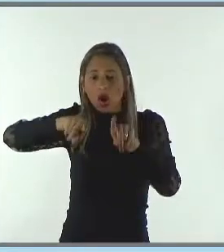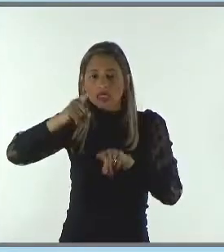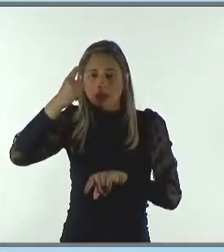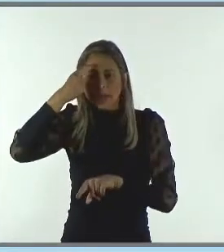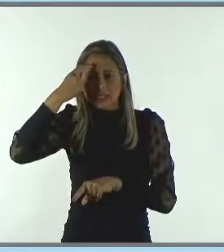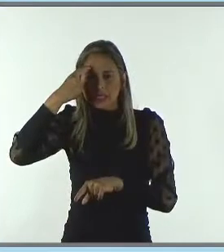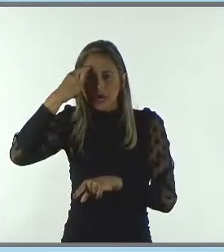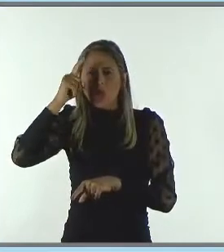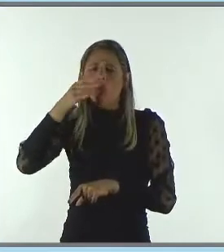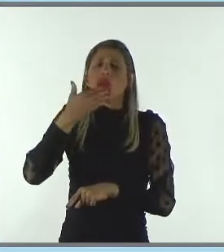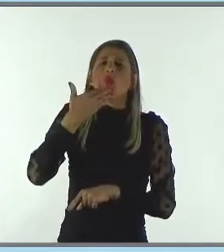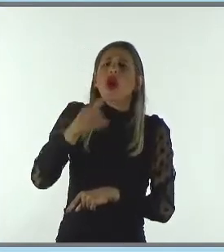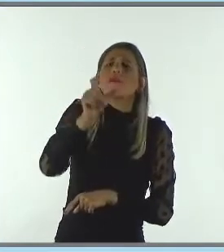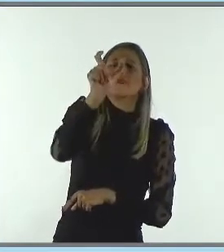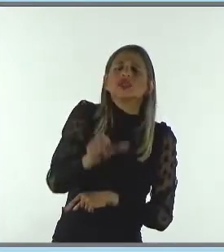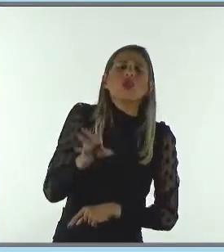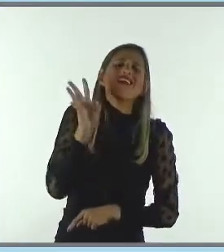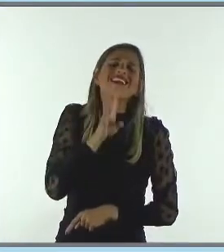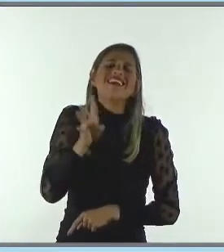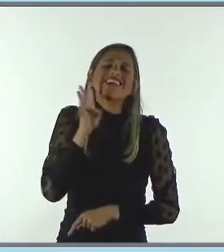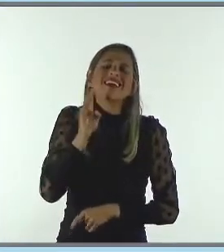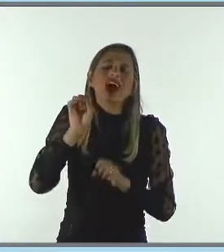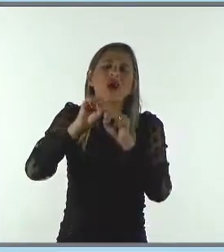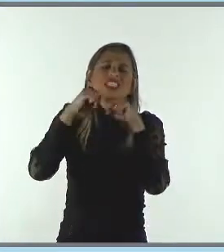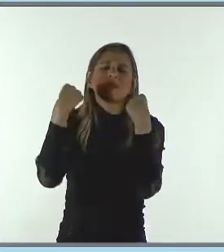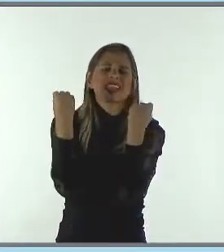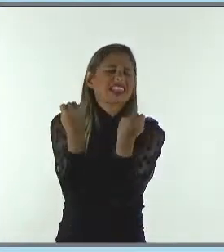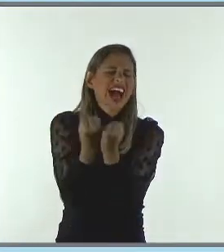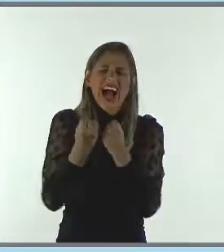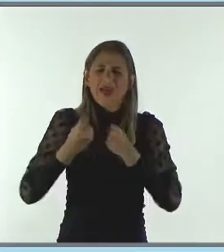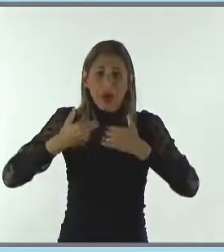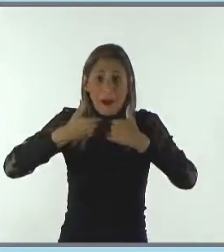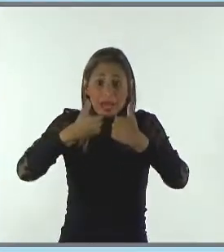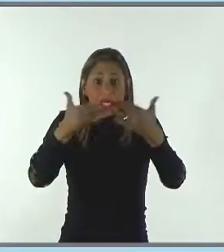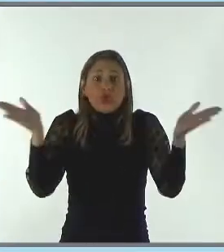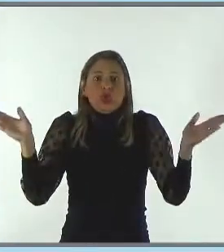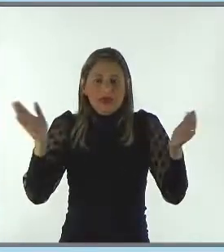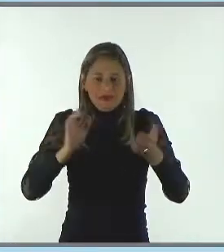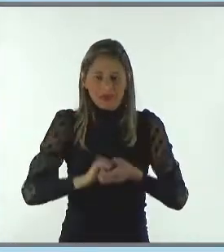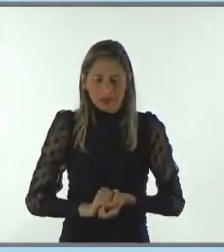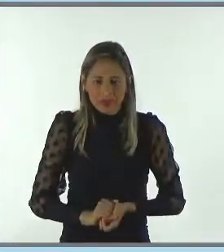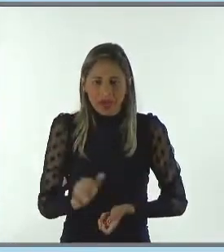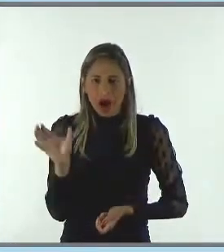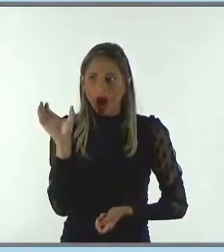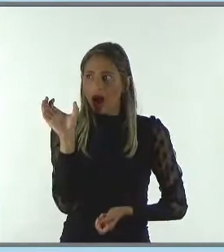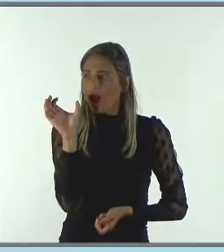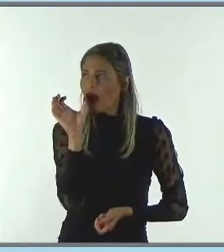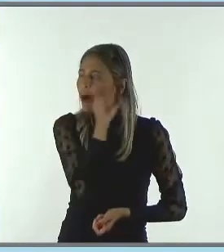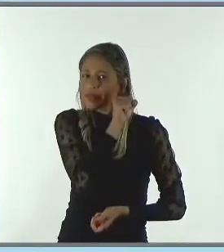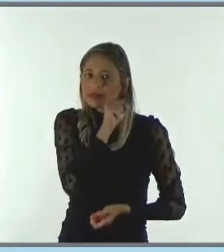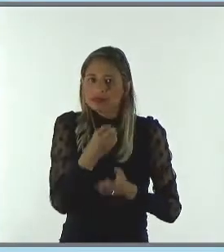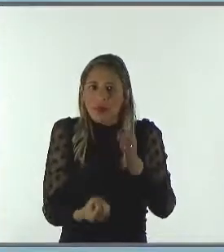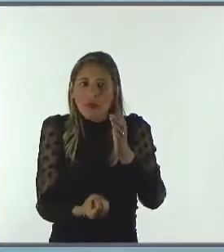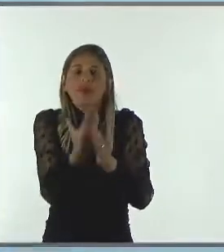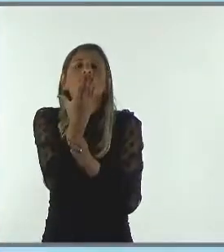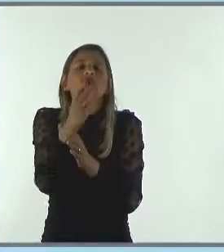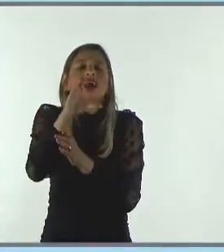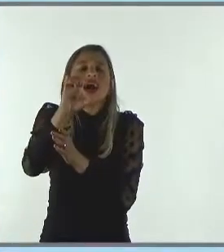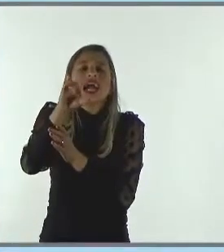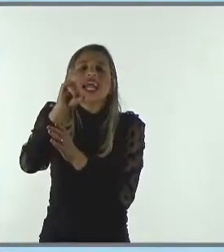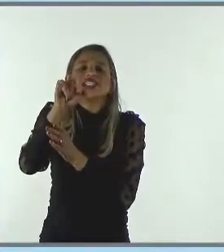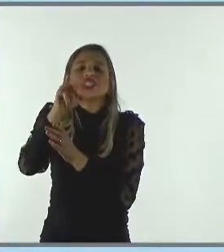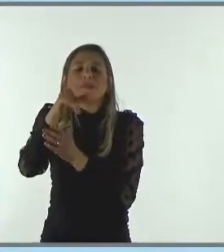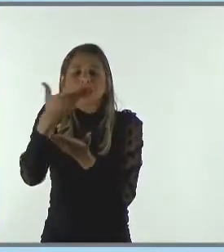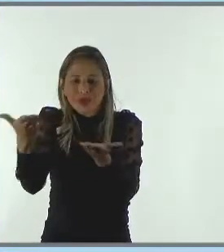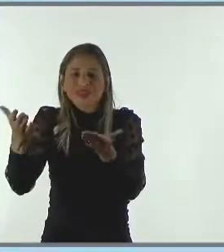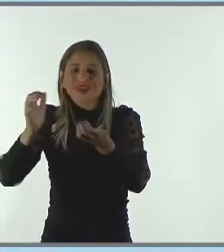pessoa legal para fazer uma conferência de abertura do FLI. E muito rapidamente apareceu o Edmilson,